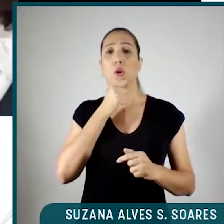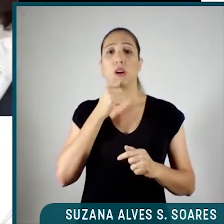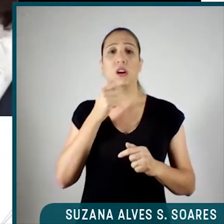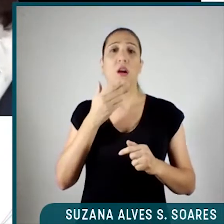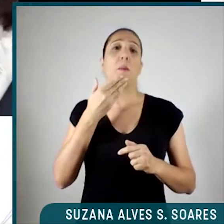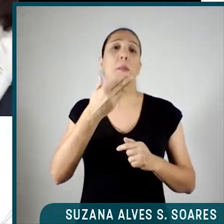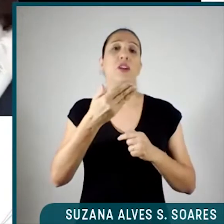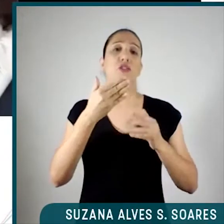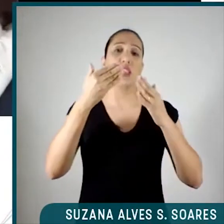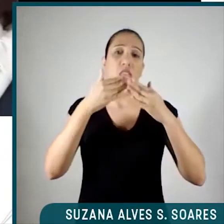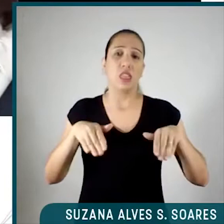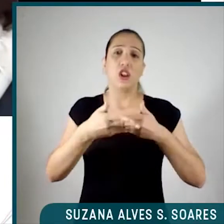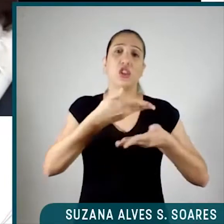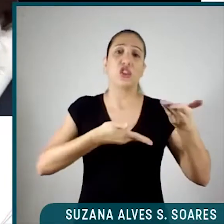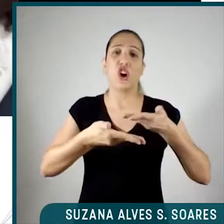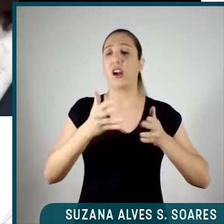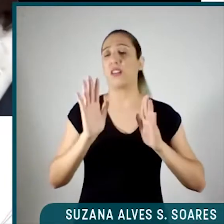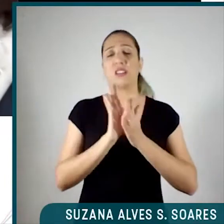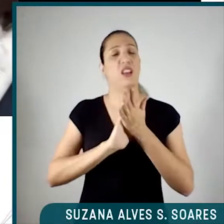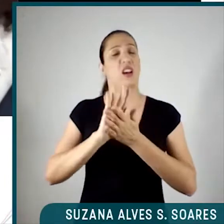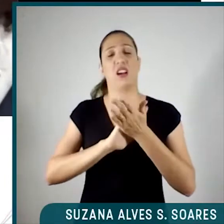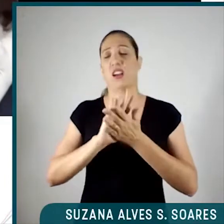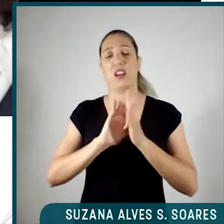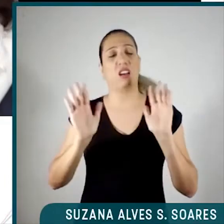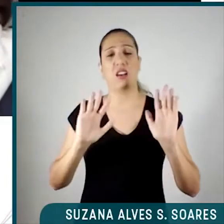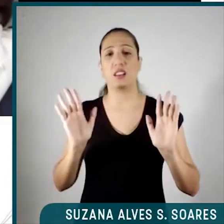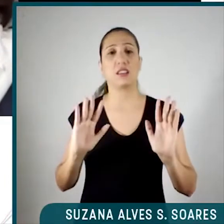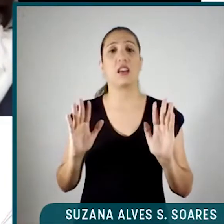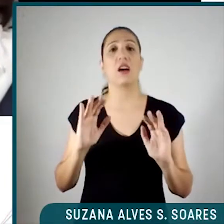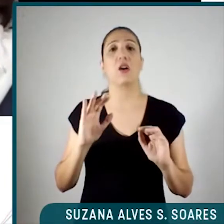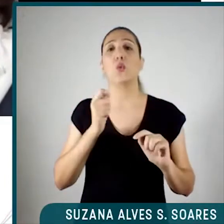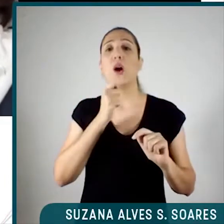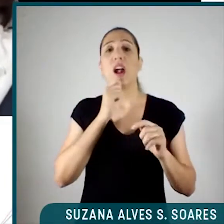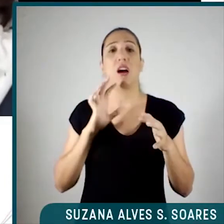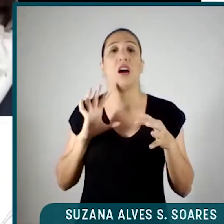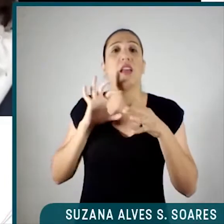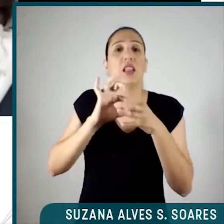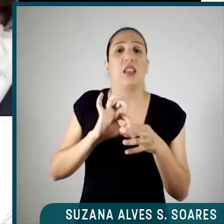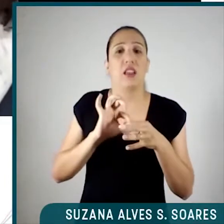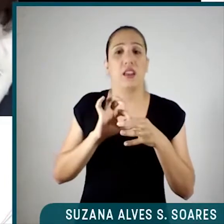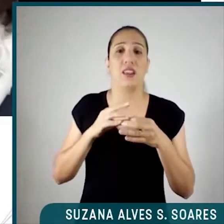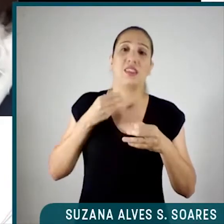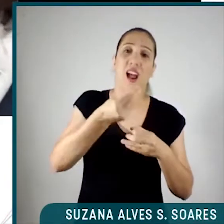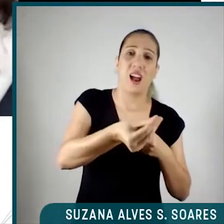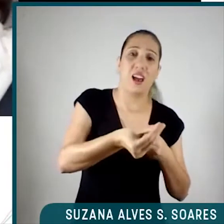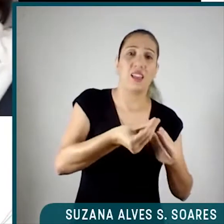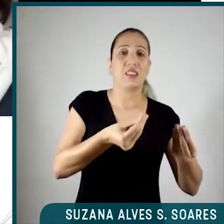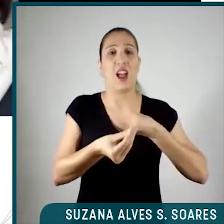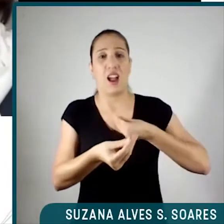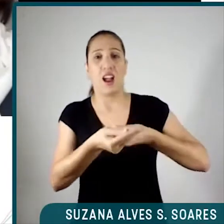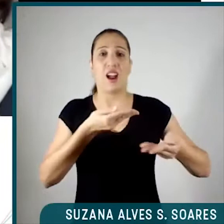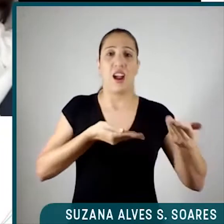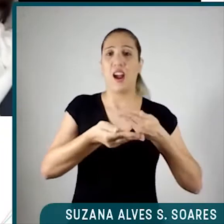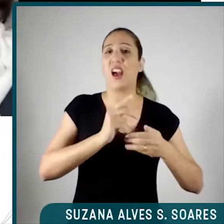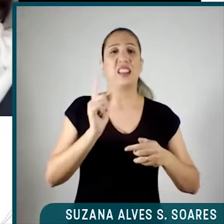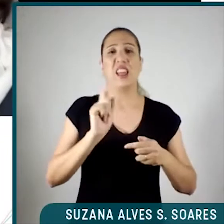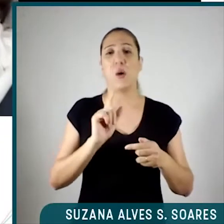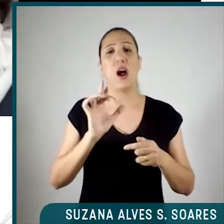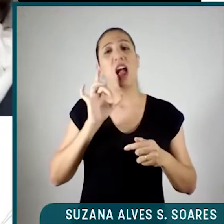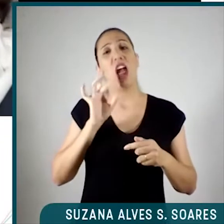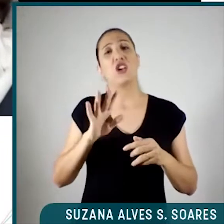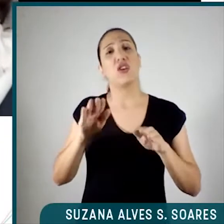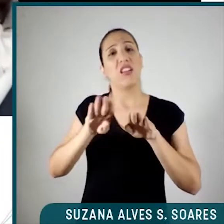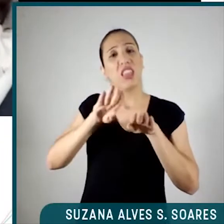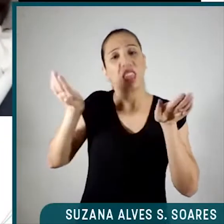que é justamente, não chega nem a ser um alinhamento, né? É realmente uma condição subalterna na qual o